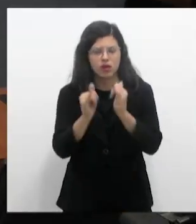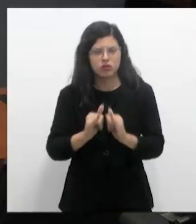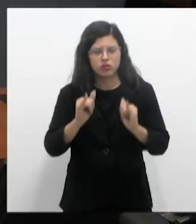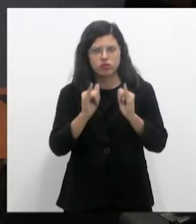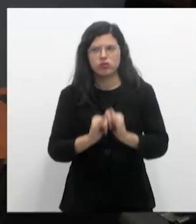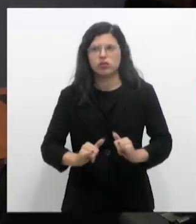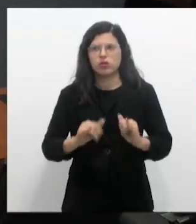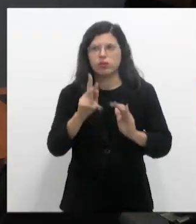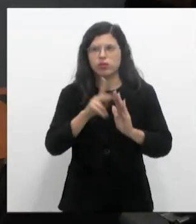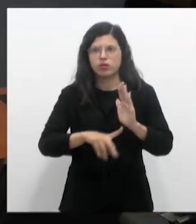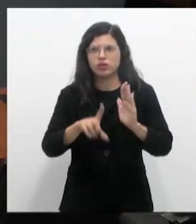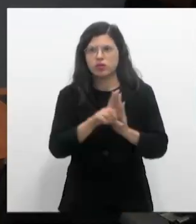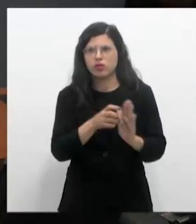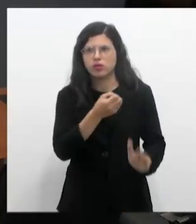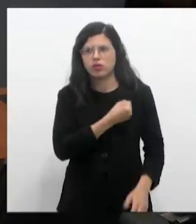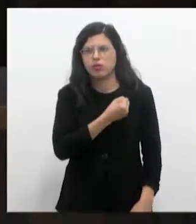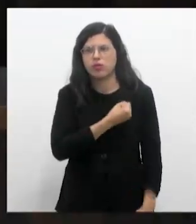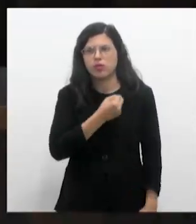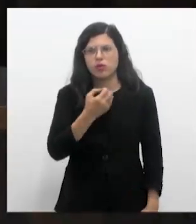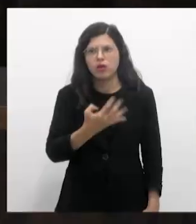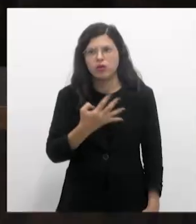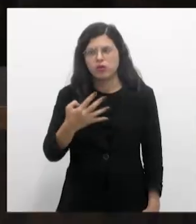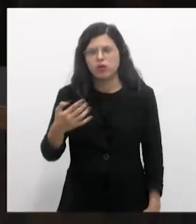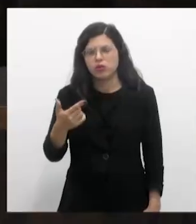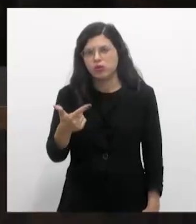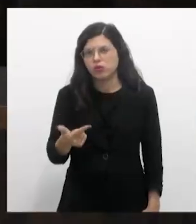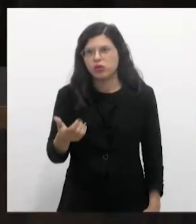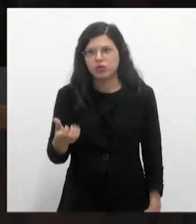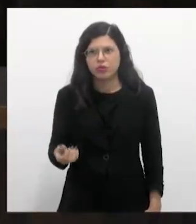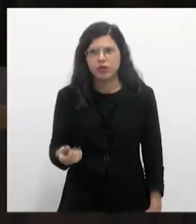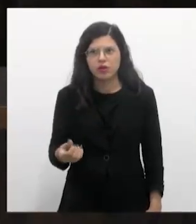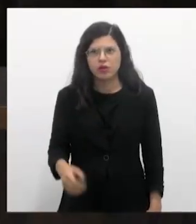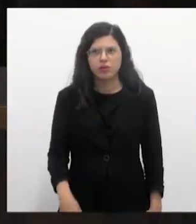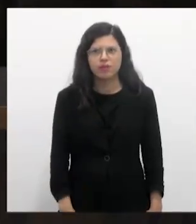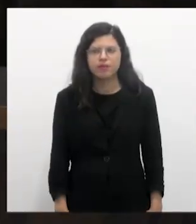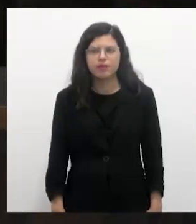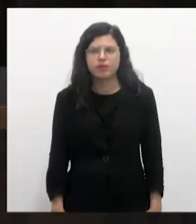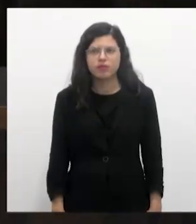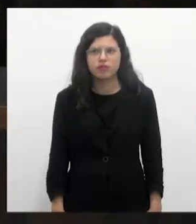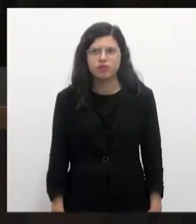Anuncio. Projeto de lei número 4426.